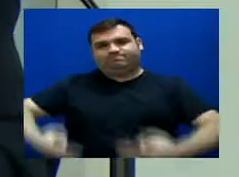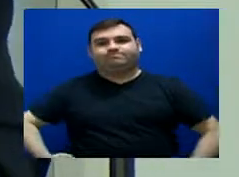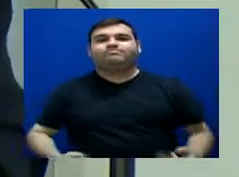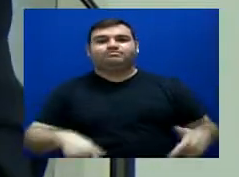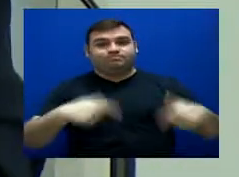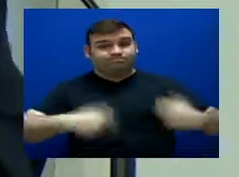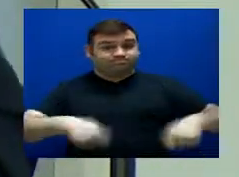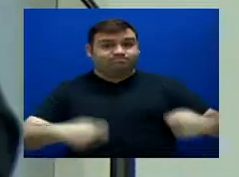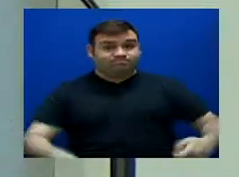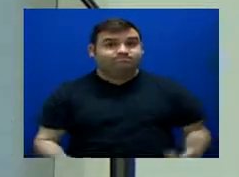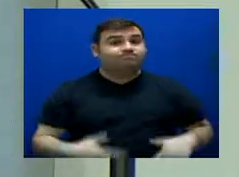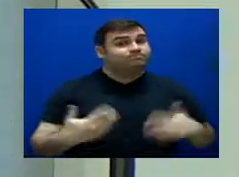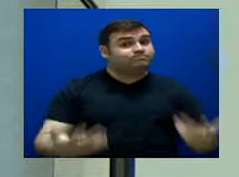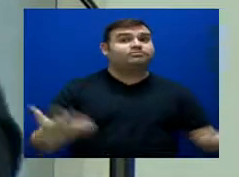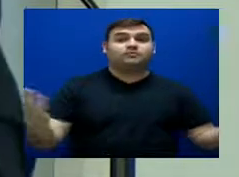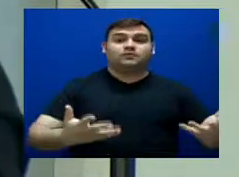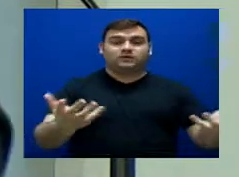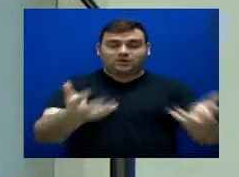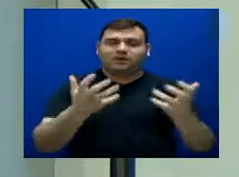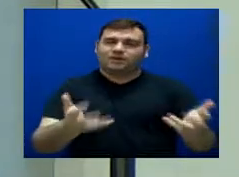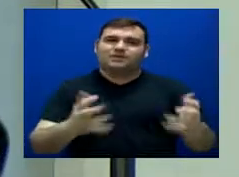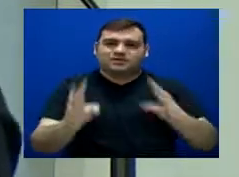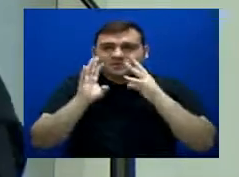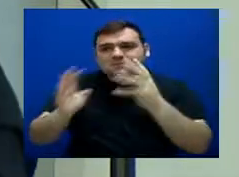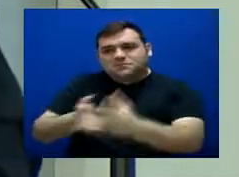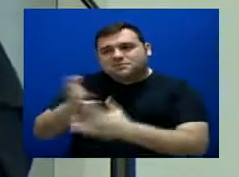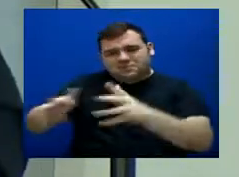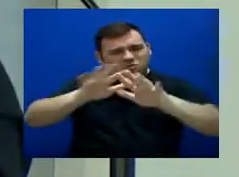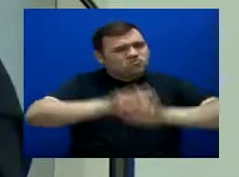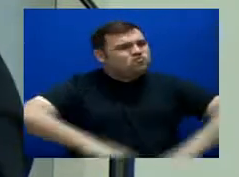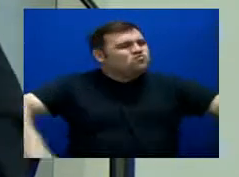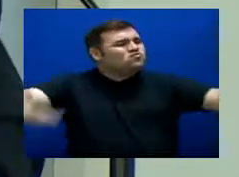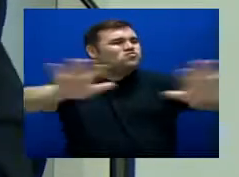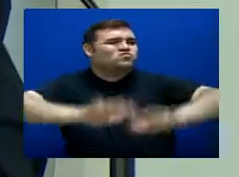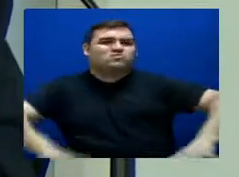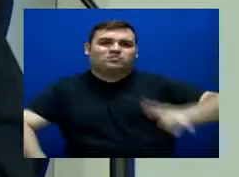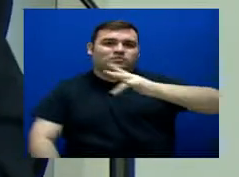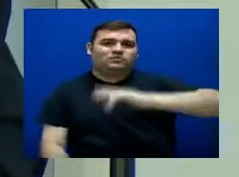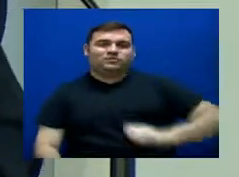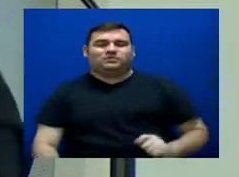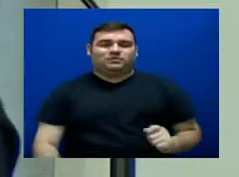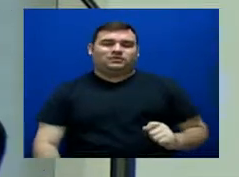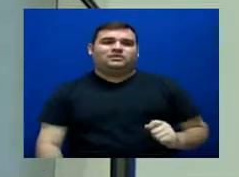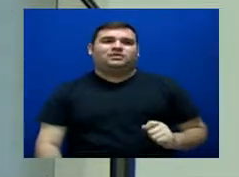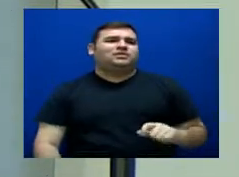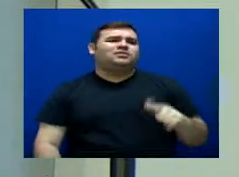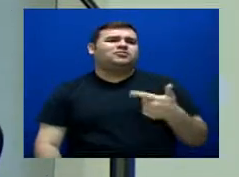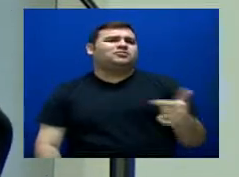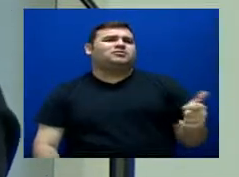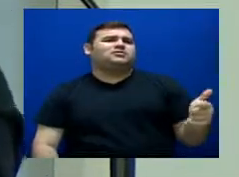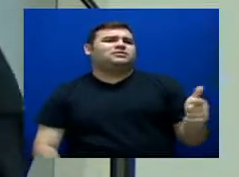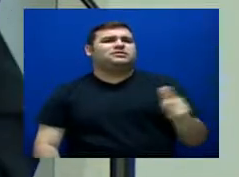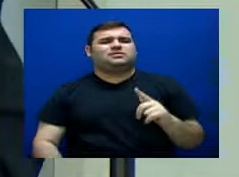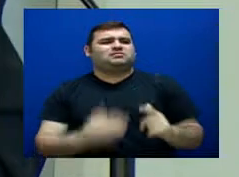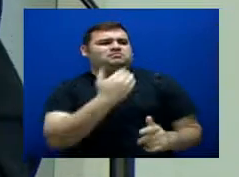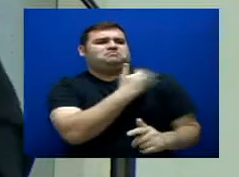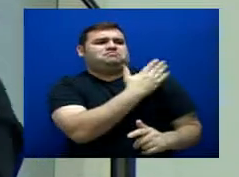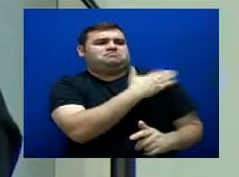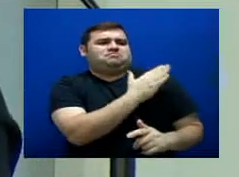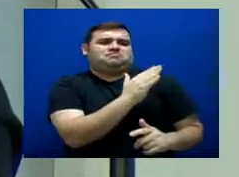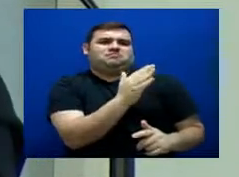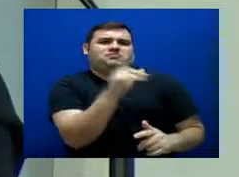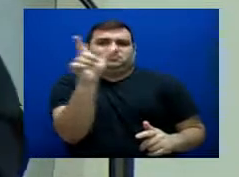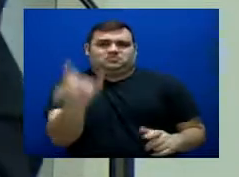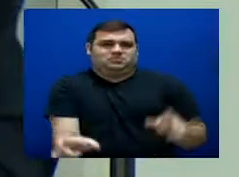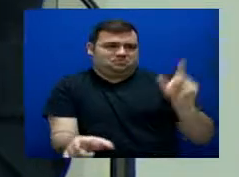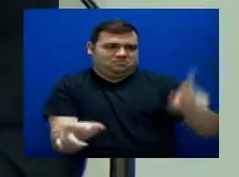o atendimento. E é isso que nós queremos, atendimento para todas as pessoas. Não tem indiferença entre